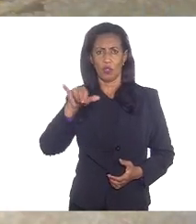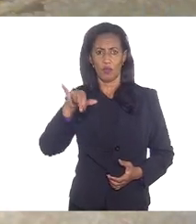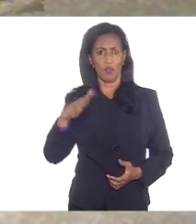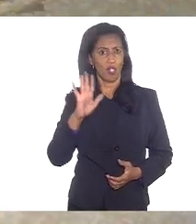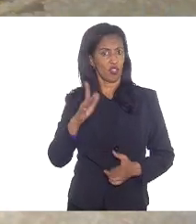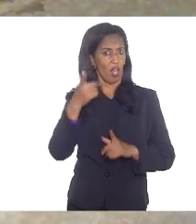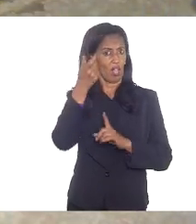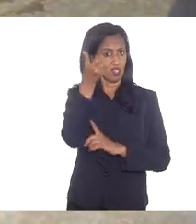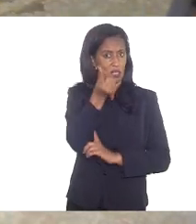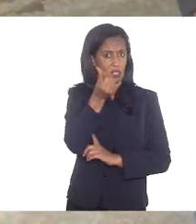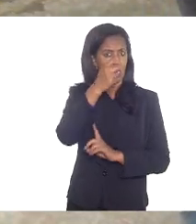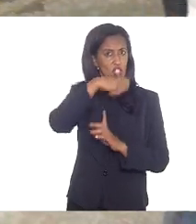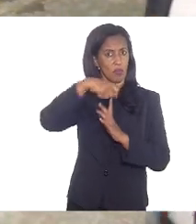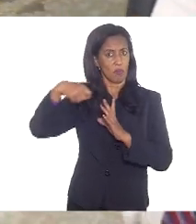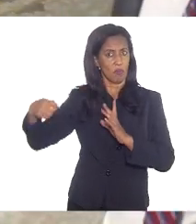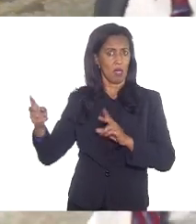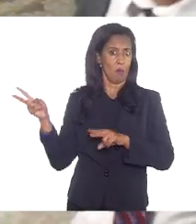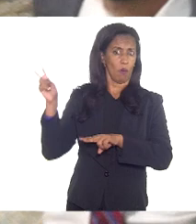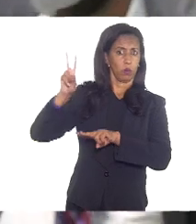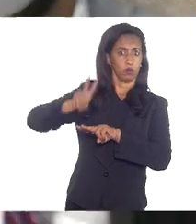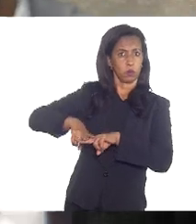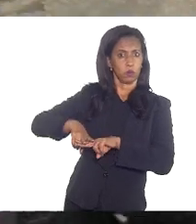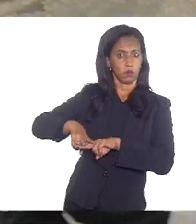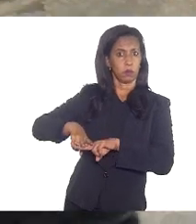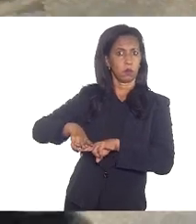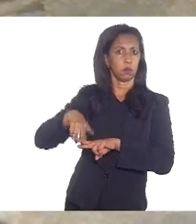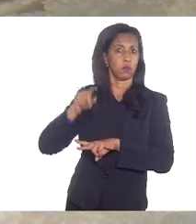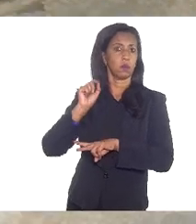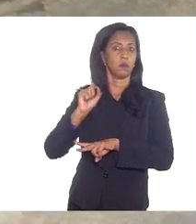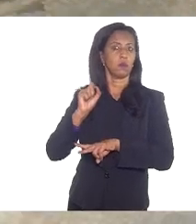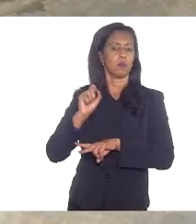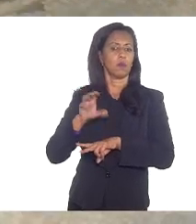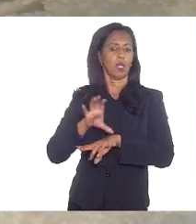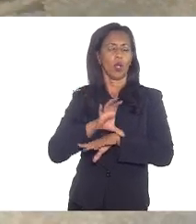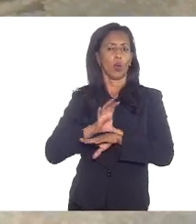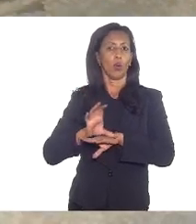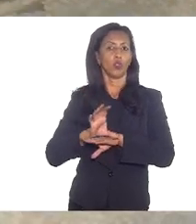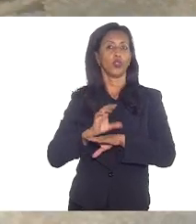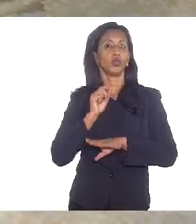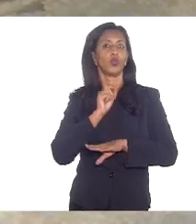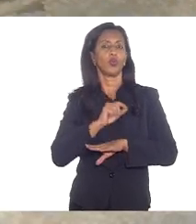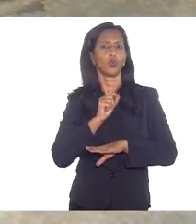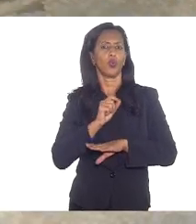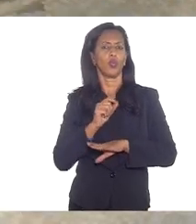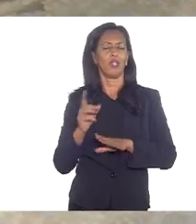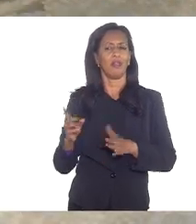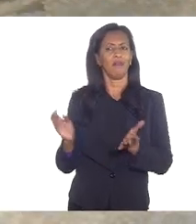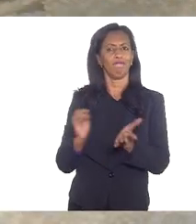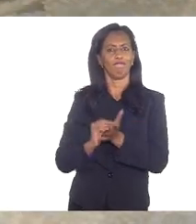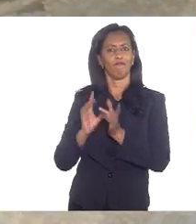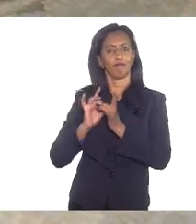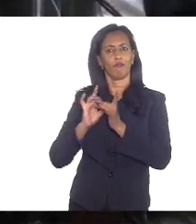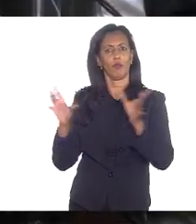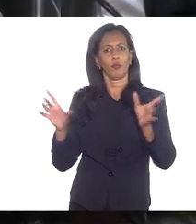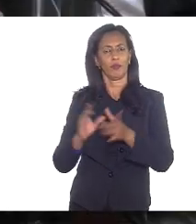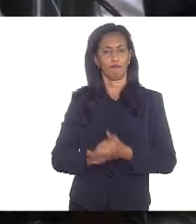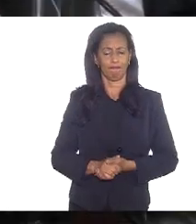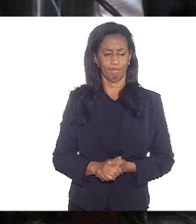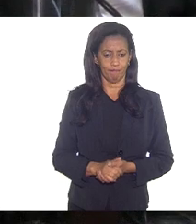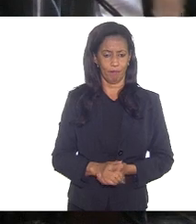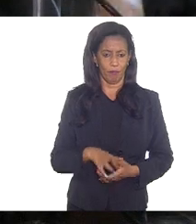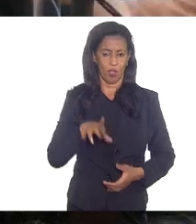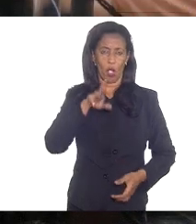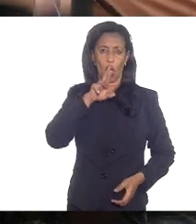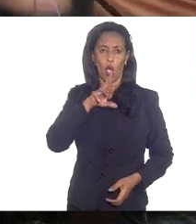6 meses preso, o que constitui um verdadeiro assinte à democracia, deixar aqui registrado. Obrigado, presidente. Deputado